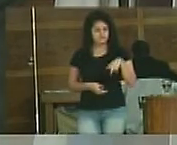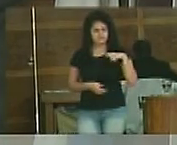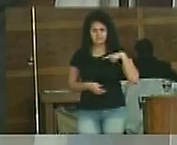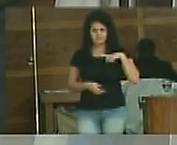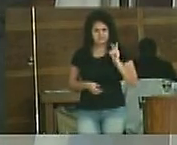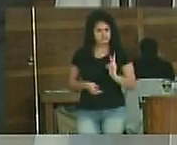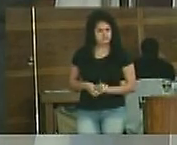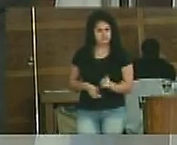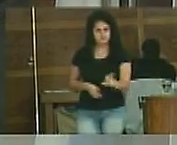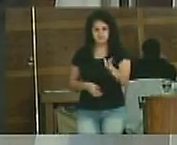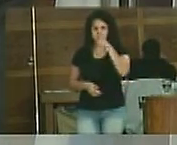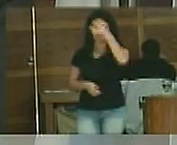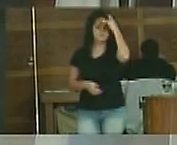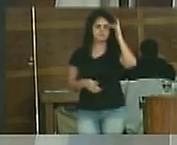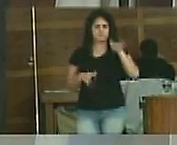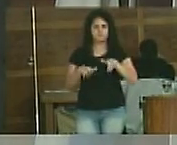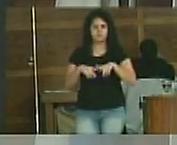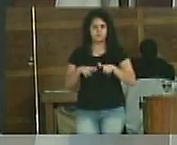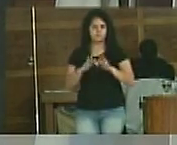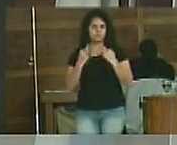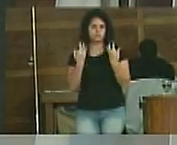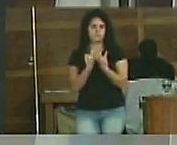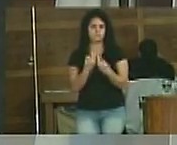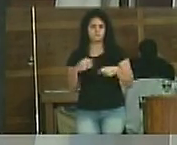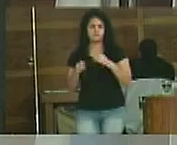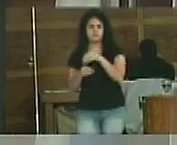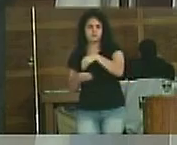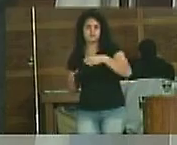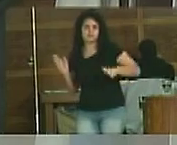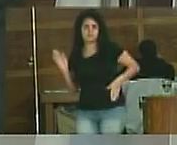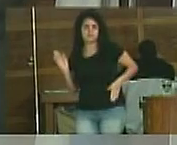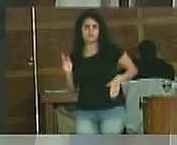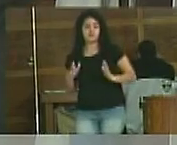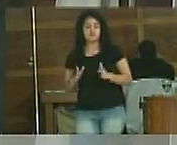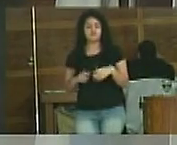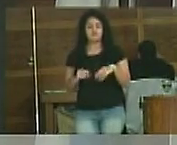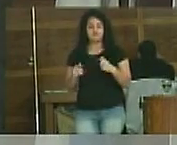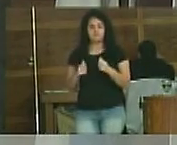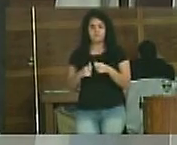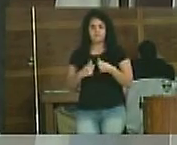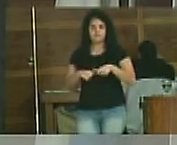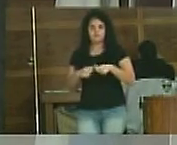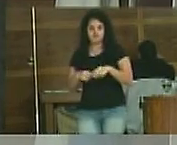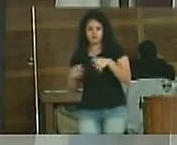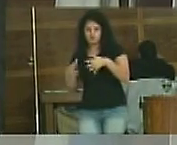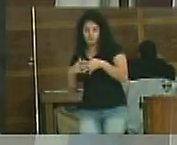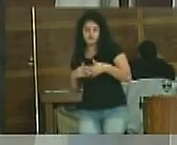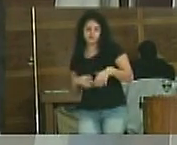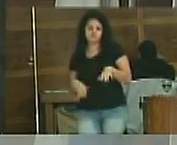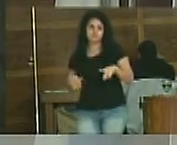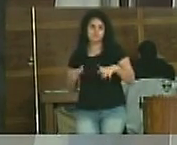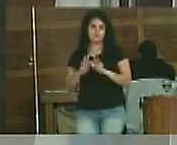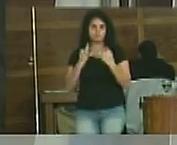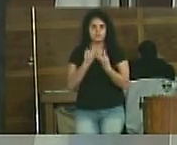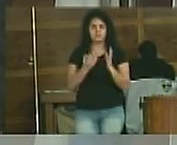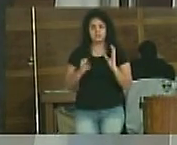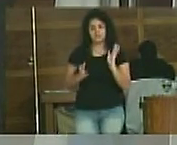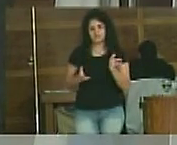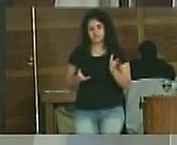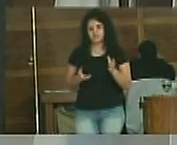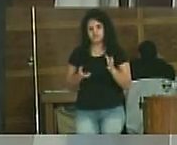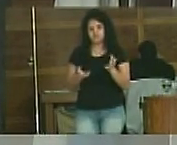sempre um desgraçado da família que se desvia. E aí ele fica perseguindo a família. Quer expulsar morador. O que o cara tem a ver com